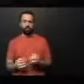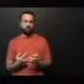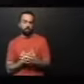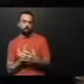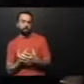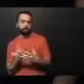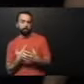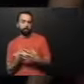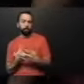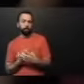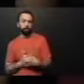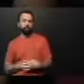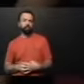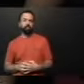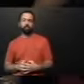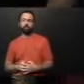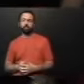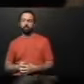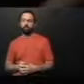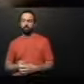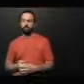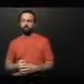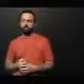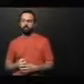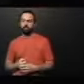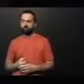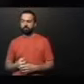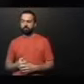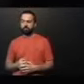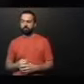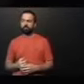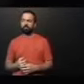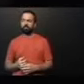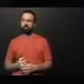né? Estudamos o que é uma receita.